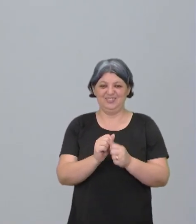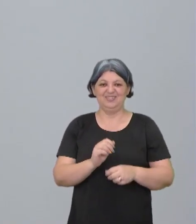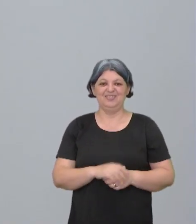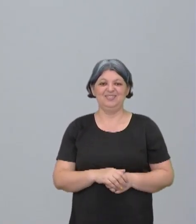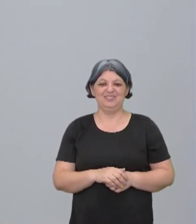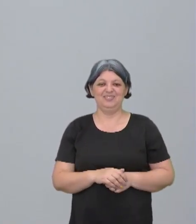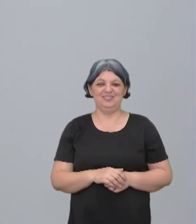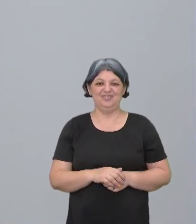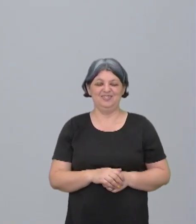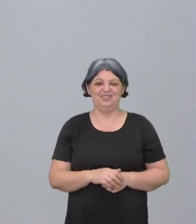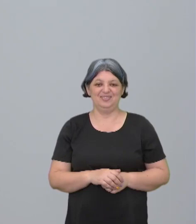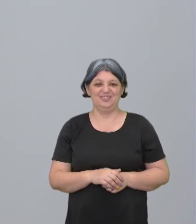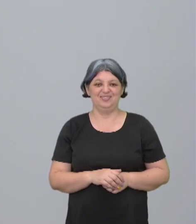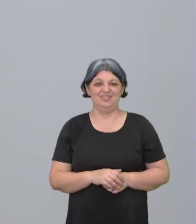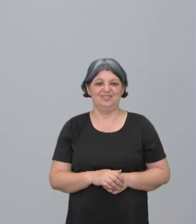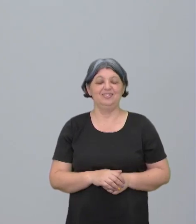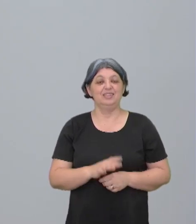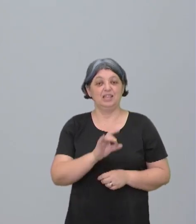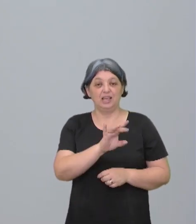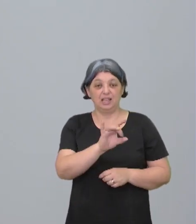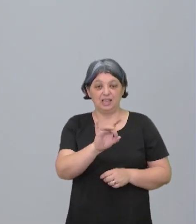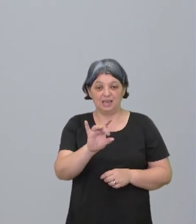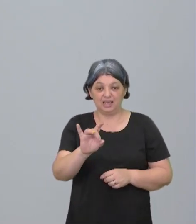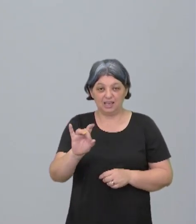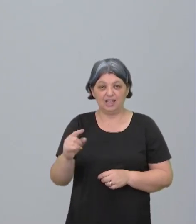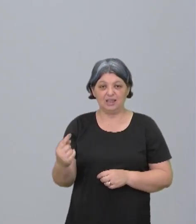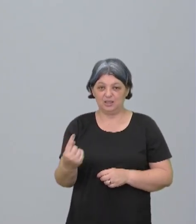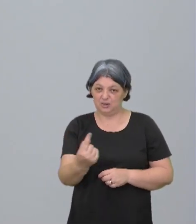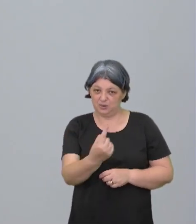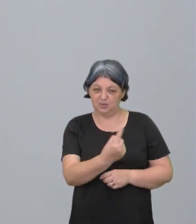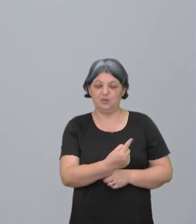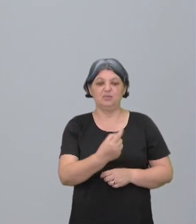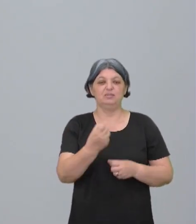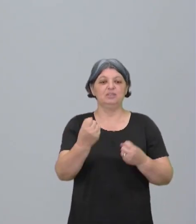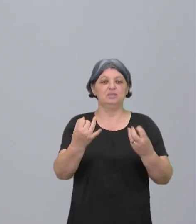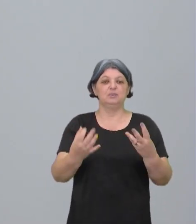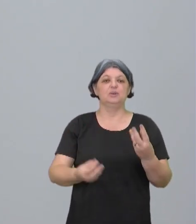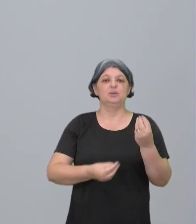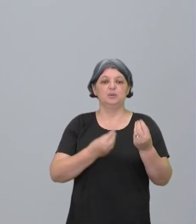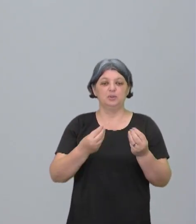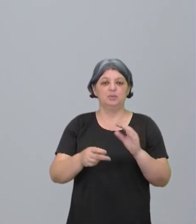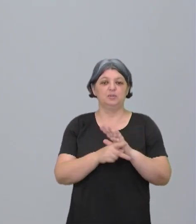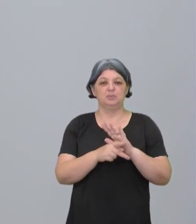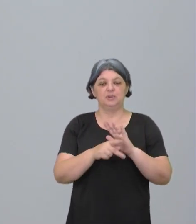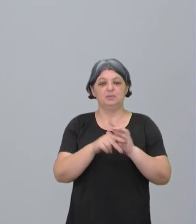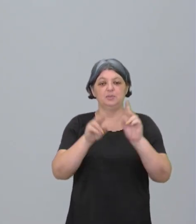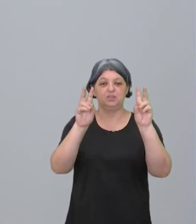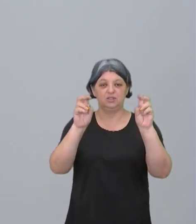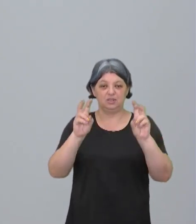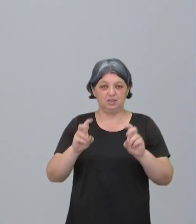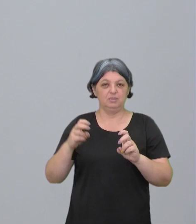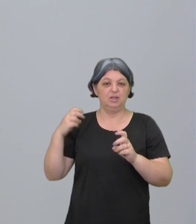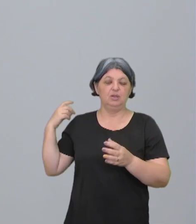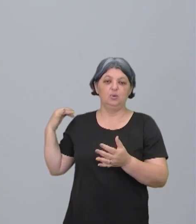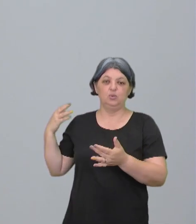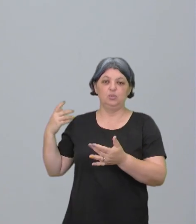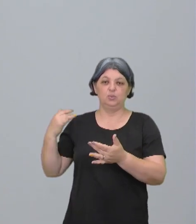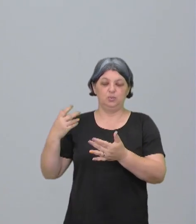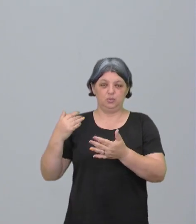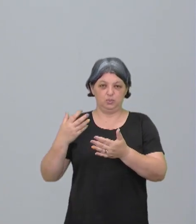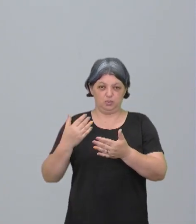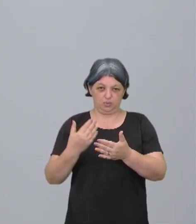aprofundamento e cada um deles vai falar um pouquinho aí a respeito de como foi o componente ao longo então,